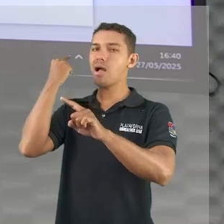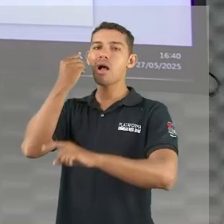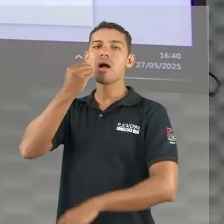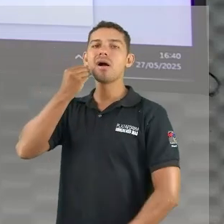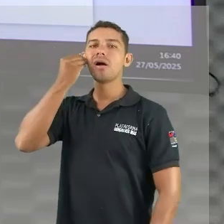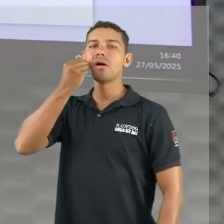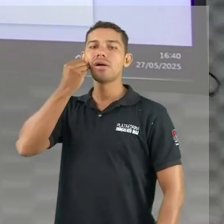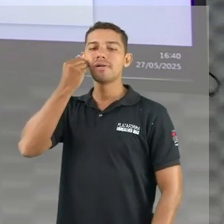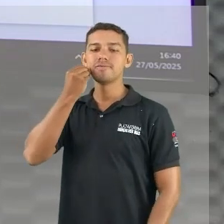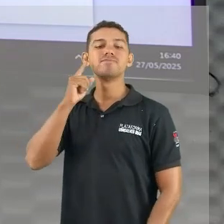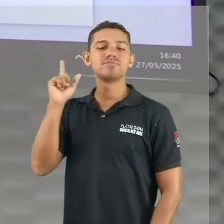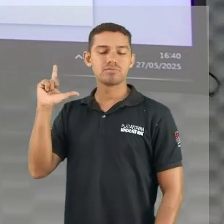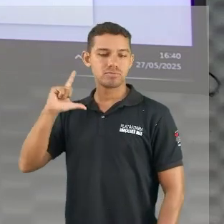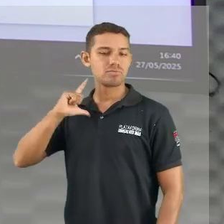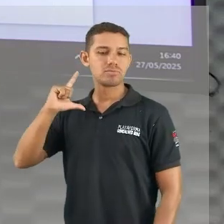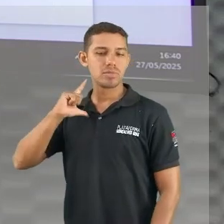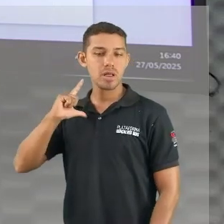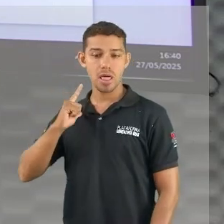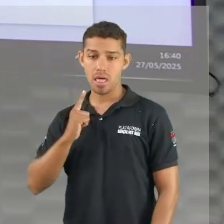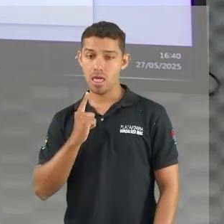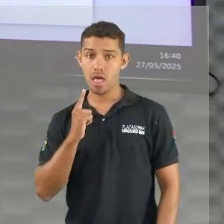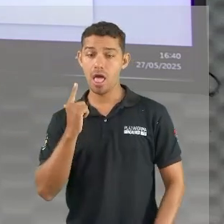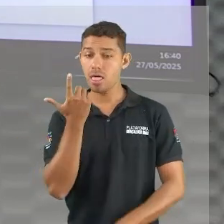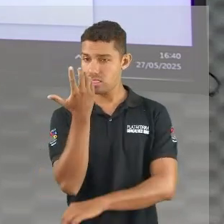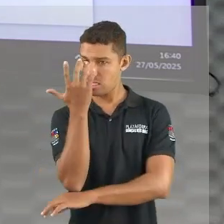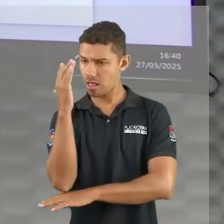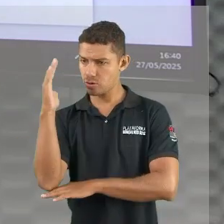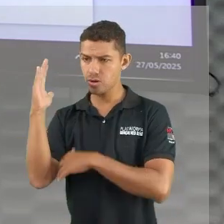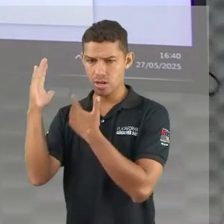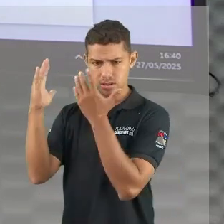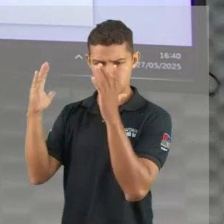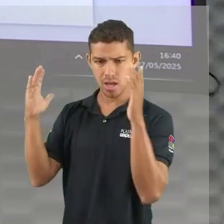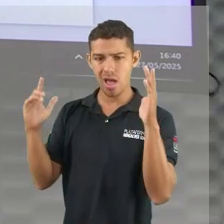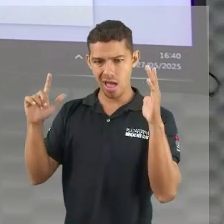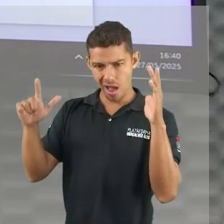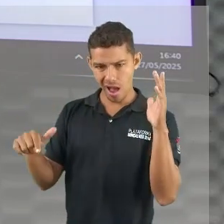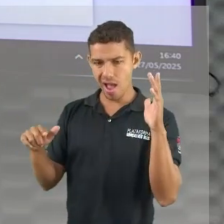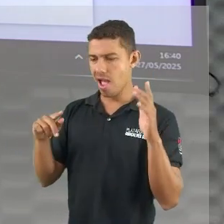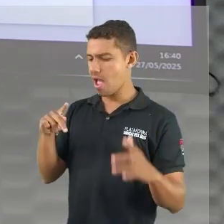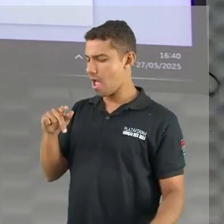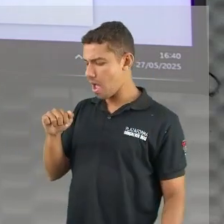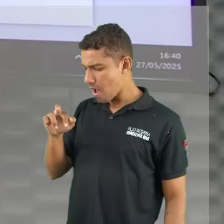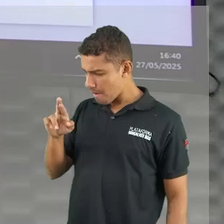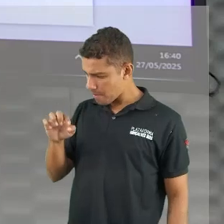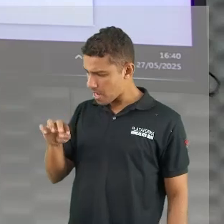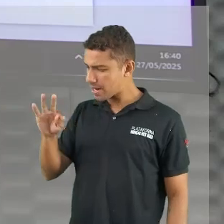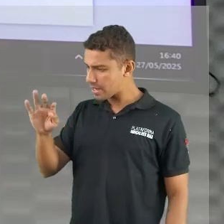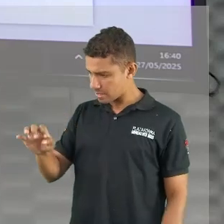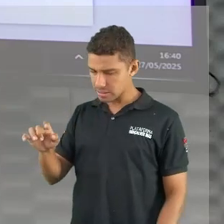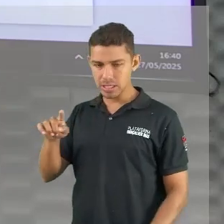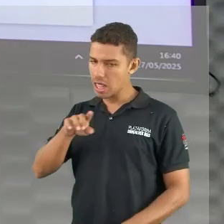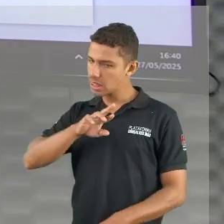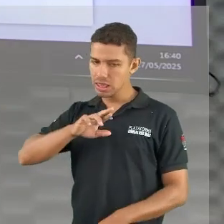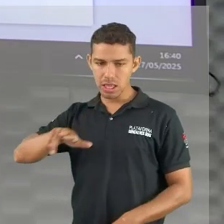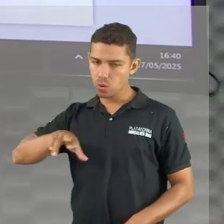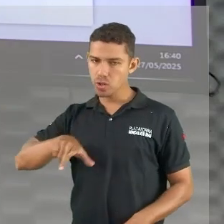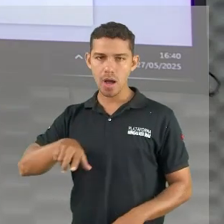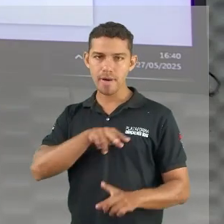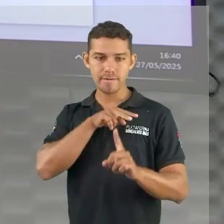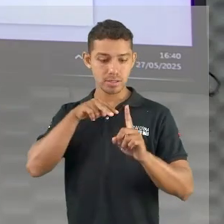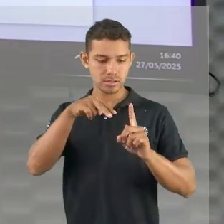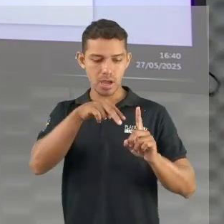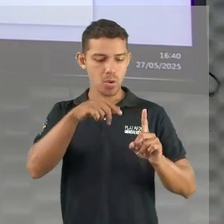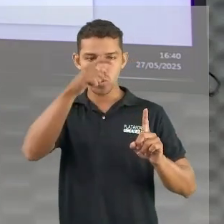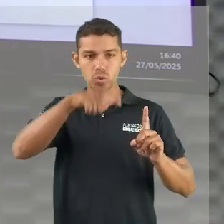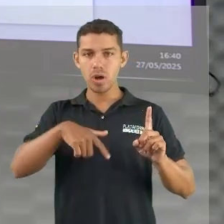numa aula anterior, de que a natureza é parente, né? Parente nosso. Não estamos numa visão antropocêntrica em que o ser